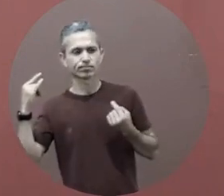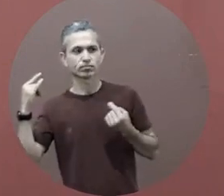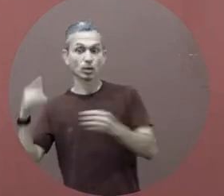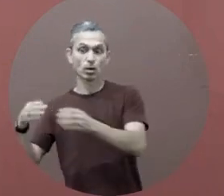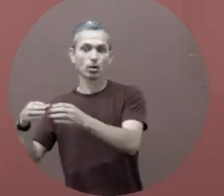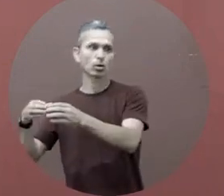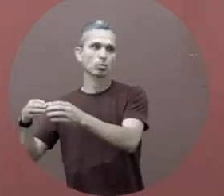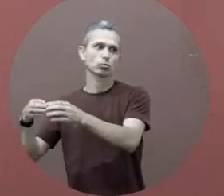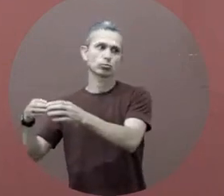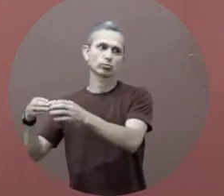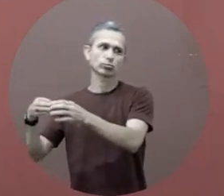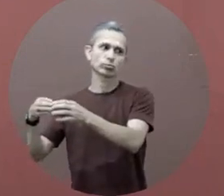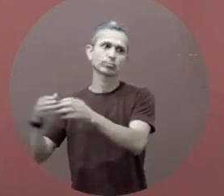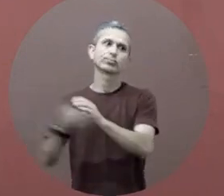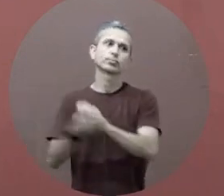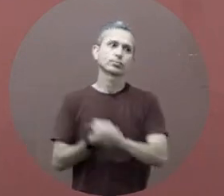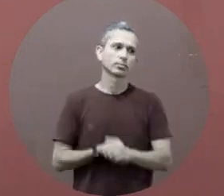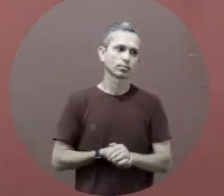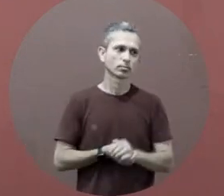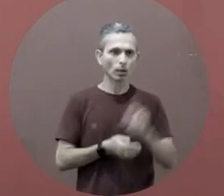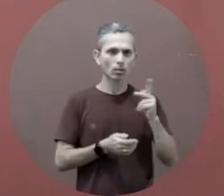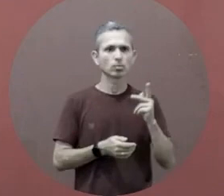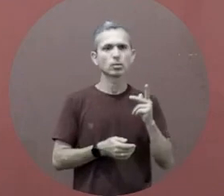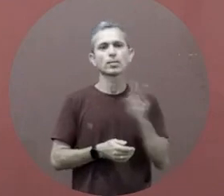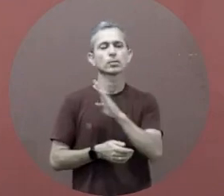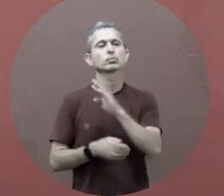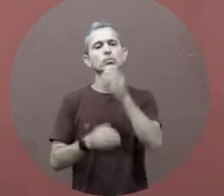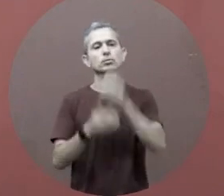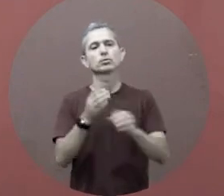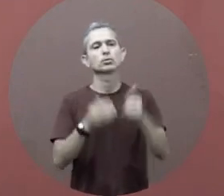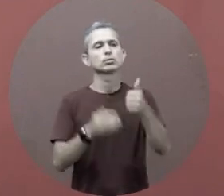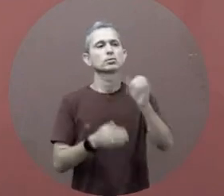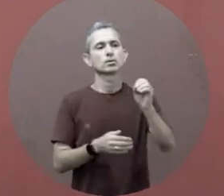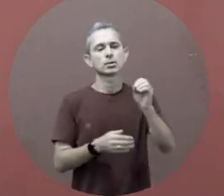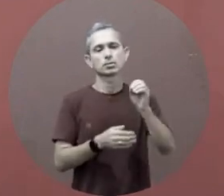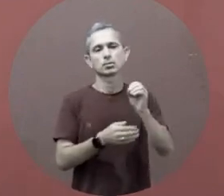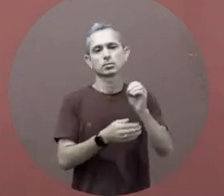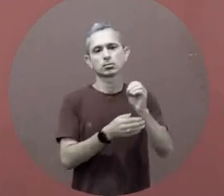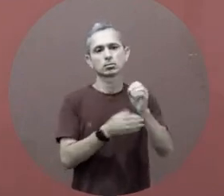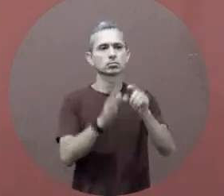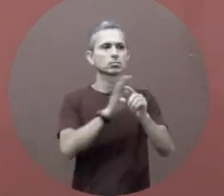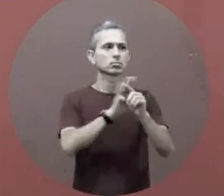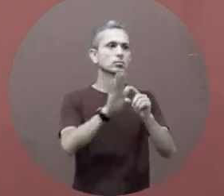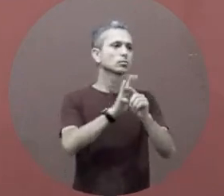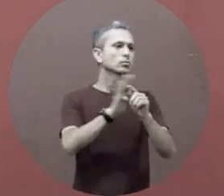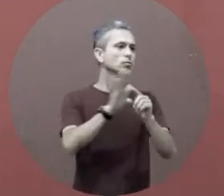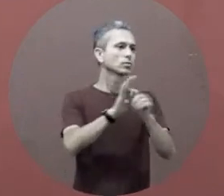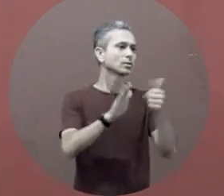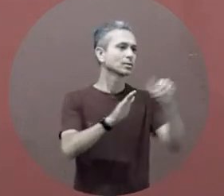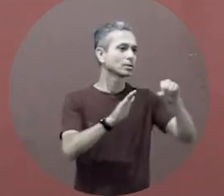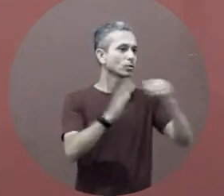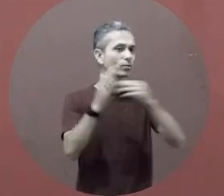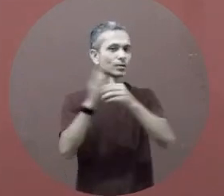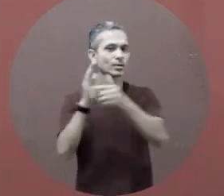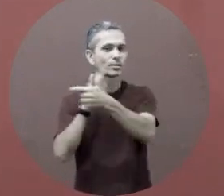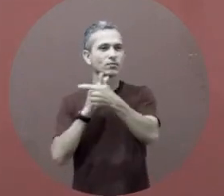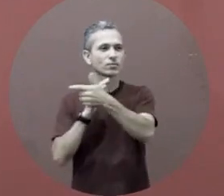Por isso que quando a gente vai para Hebreus capítulo 10, a gente vai ver do verso 19 ao verso